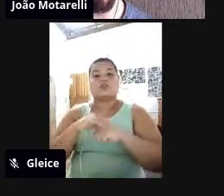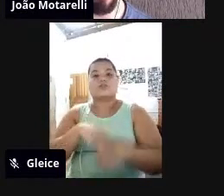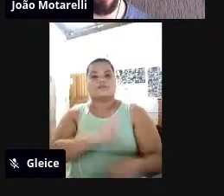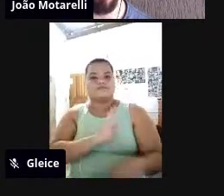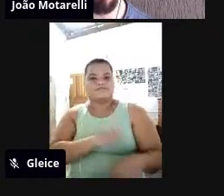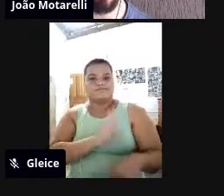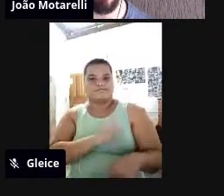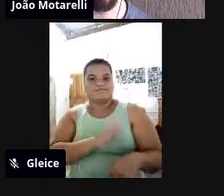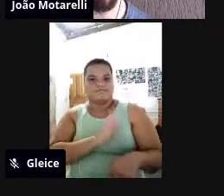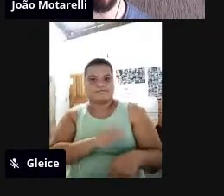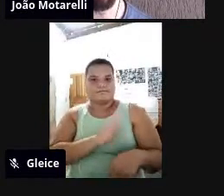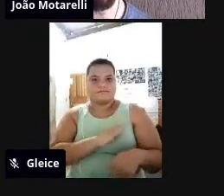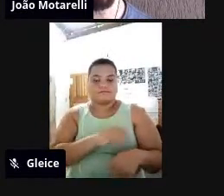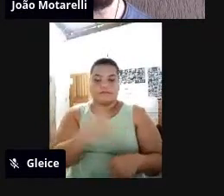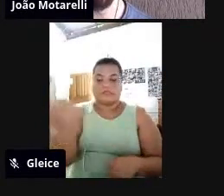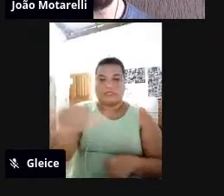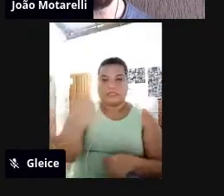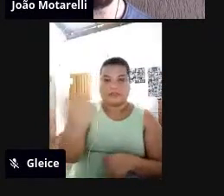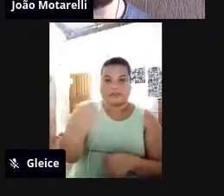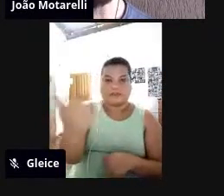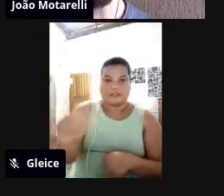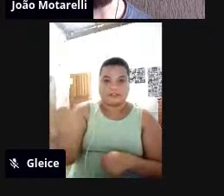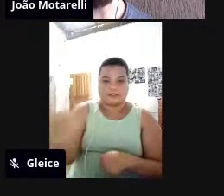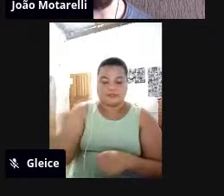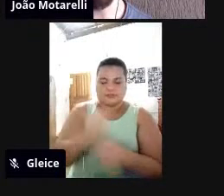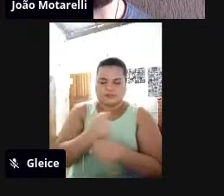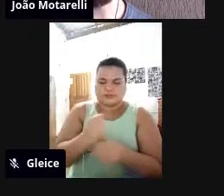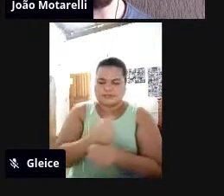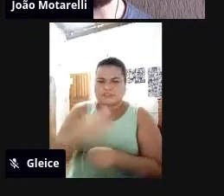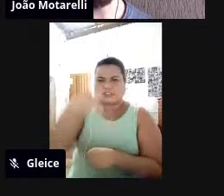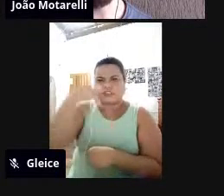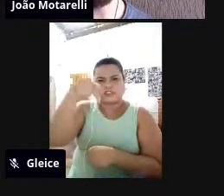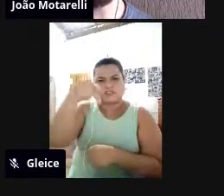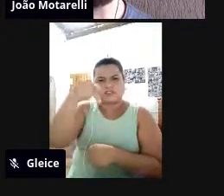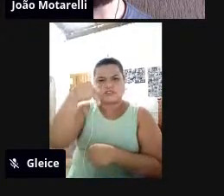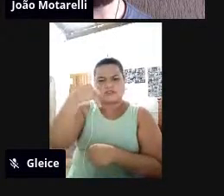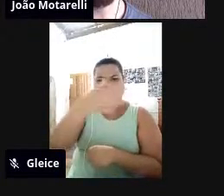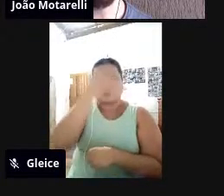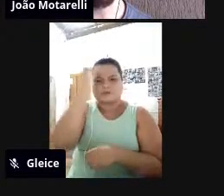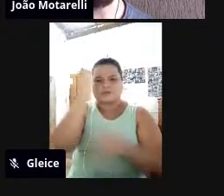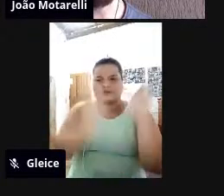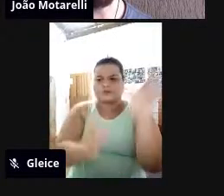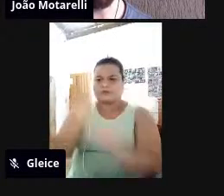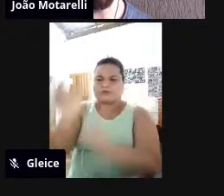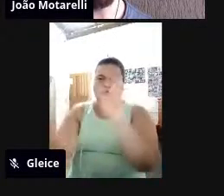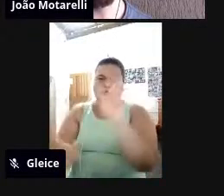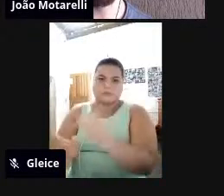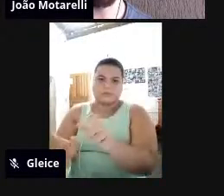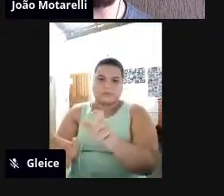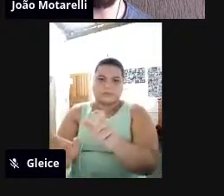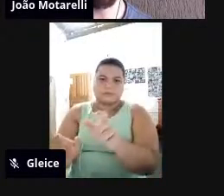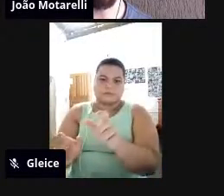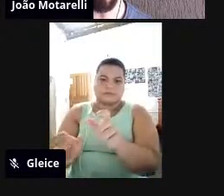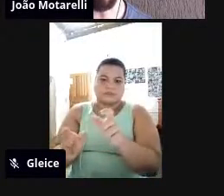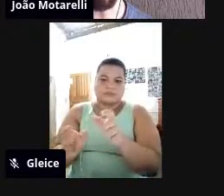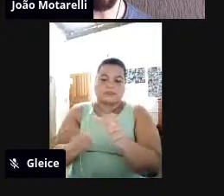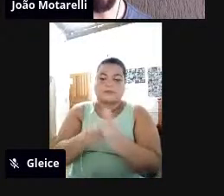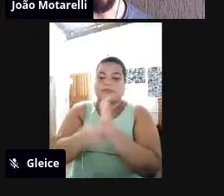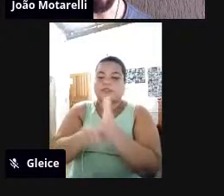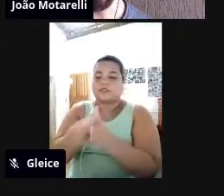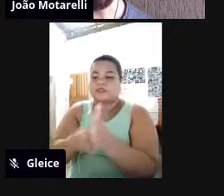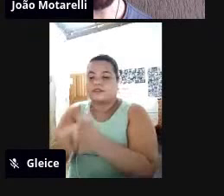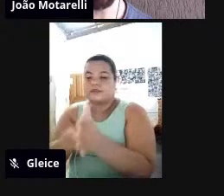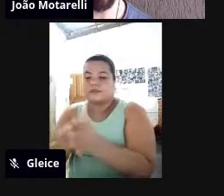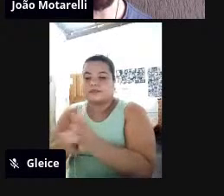diversos indivíduos ao longo de 7 anos e foi acompanhando, né, o número de indivíduos que apresentou eventos